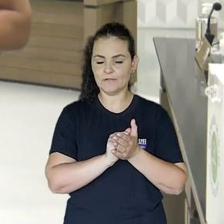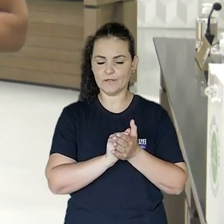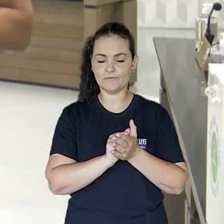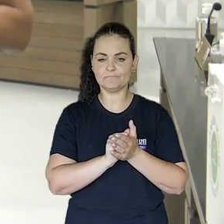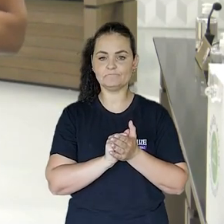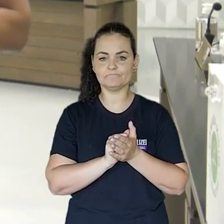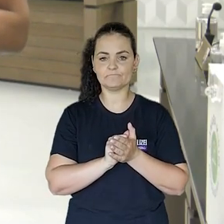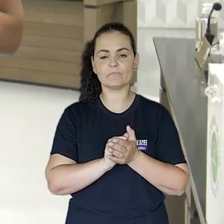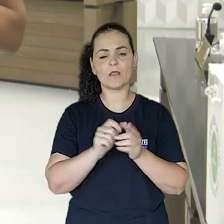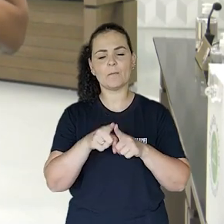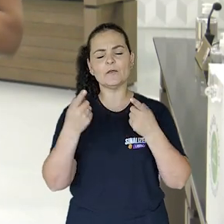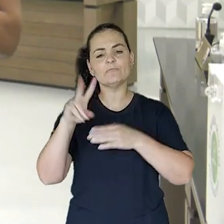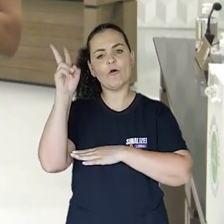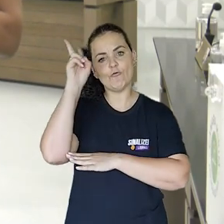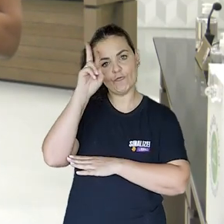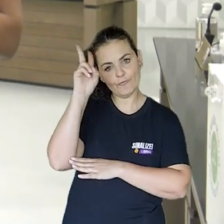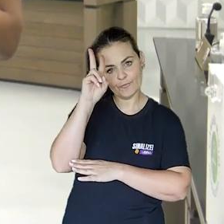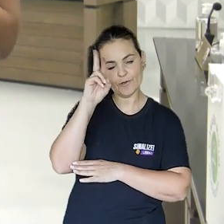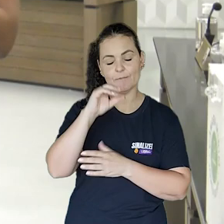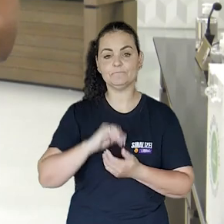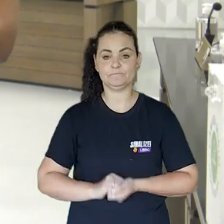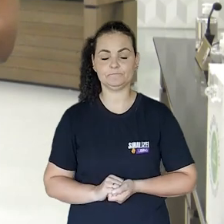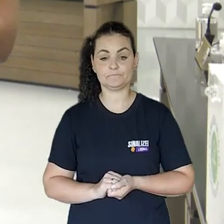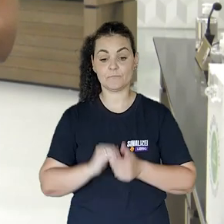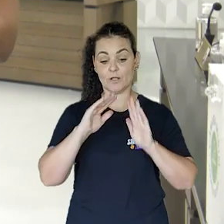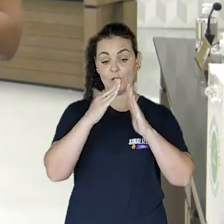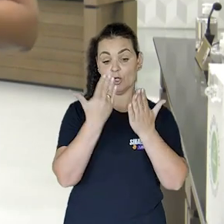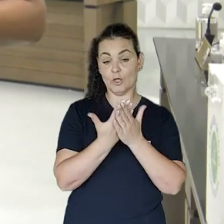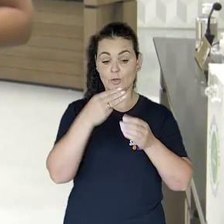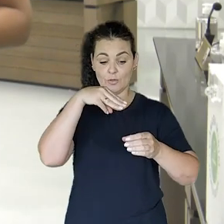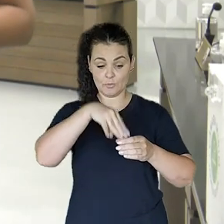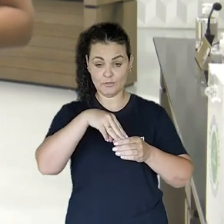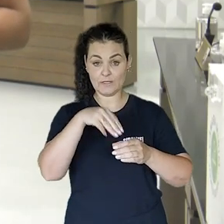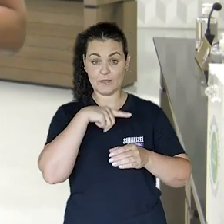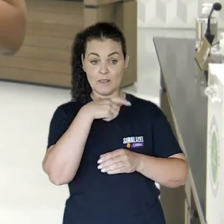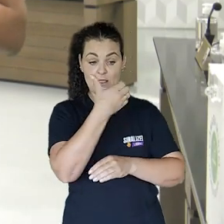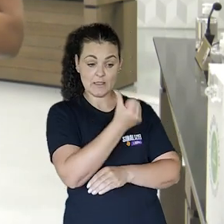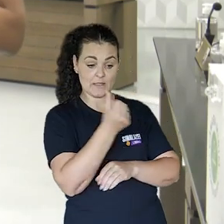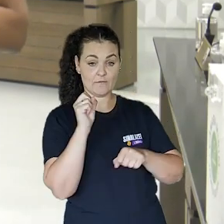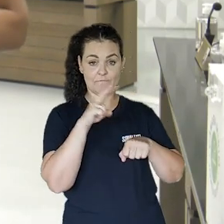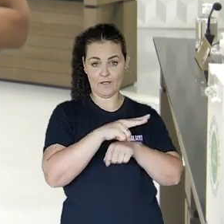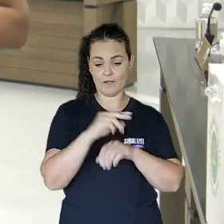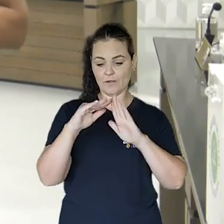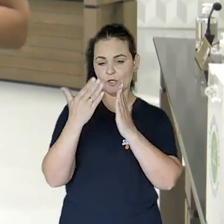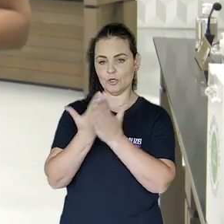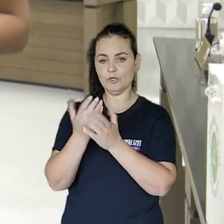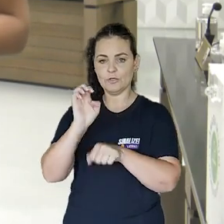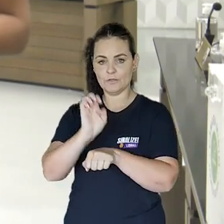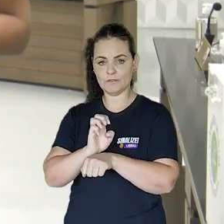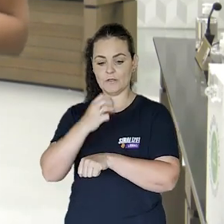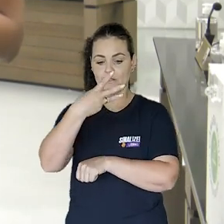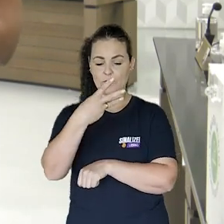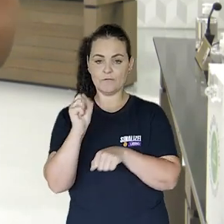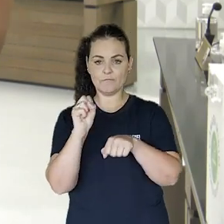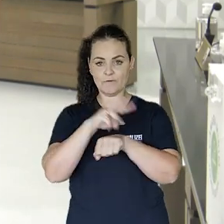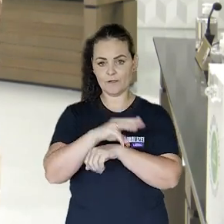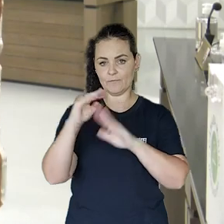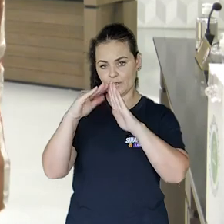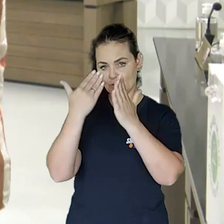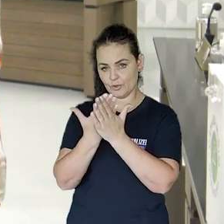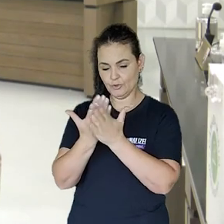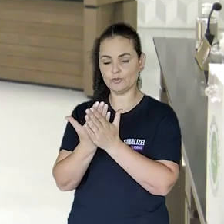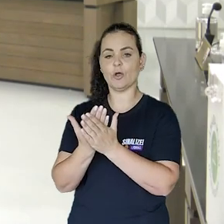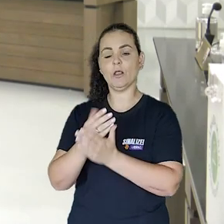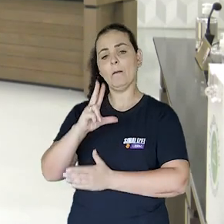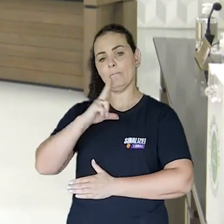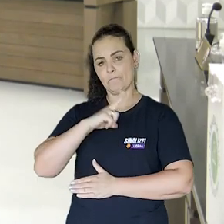relembrar agora também. Rede municipal, 6 vagas. Rede estadual, 3 vagas. E a rede privada, ou também